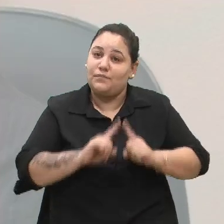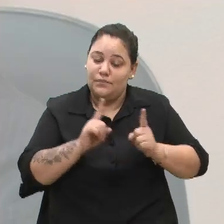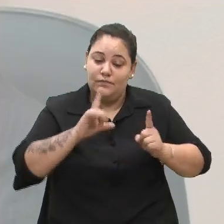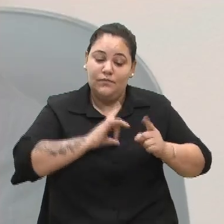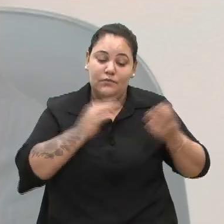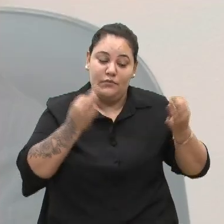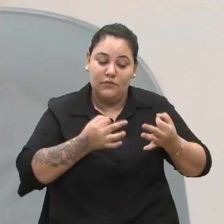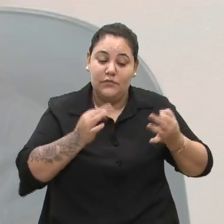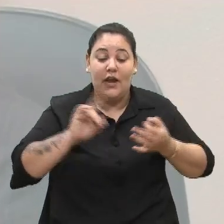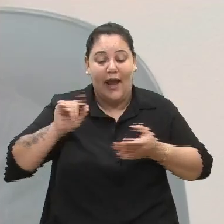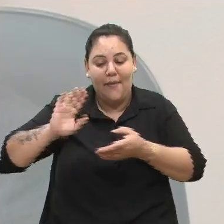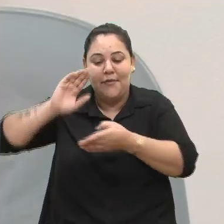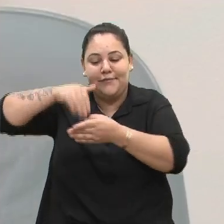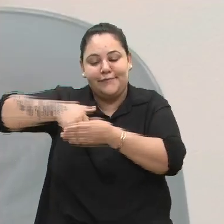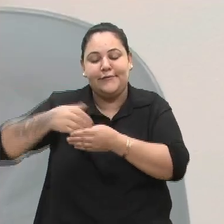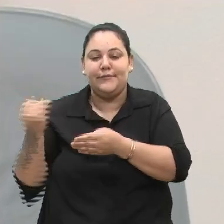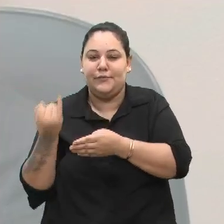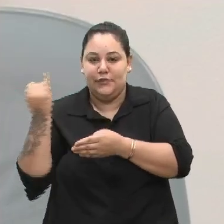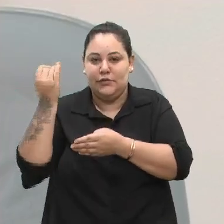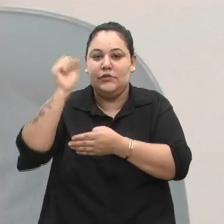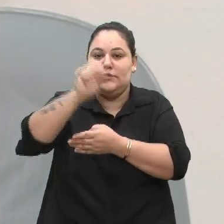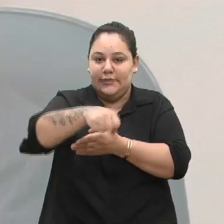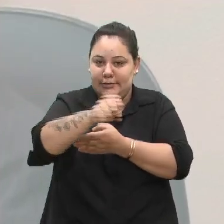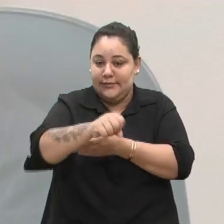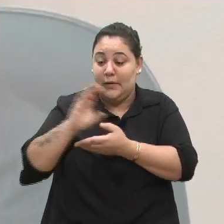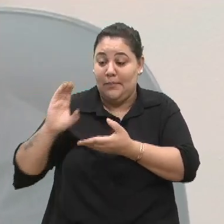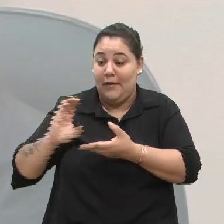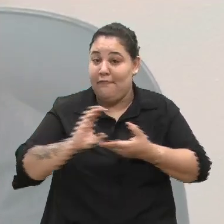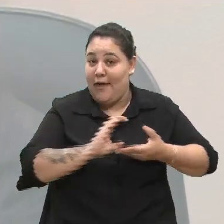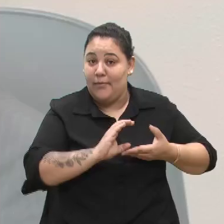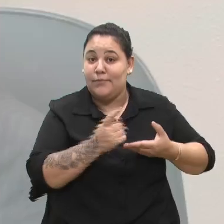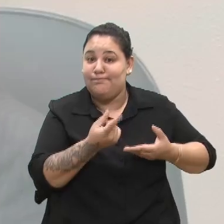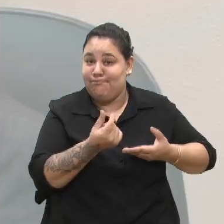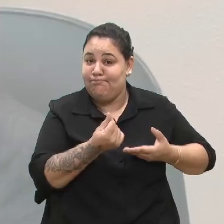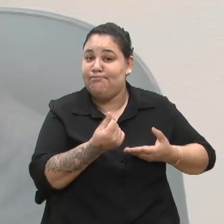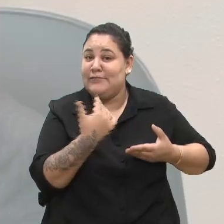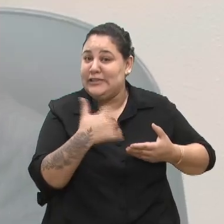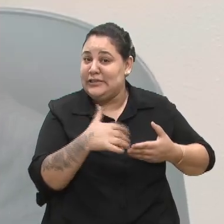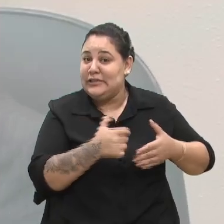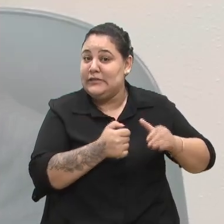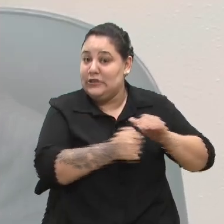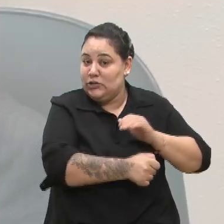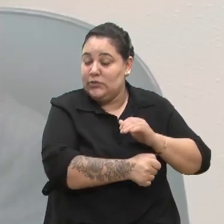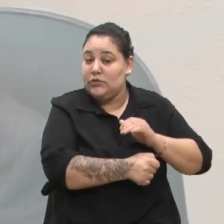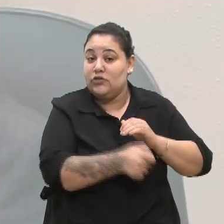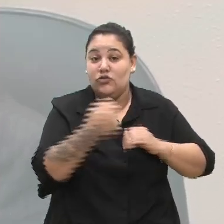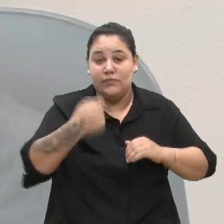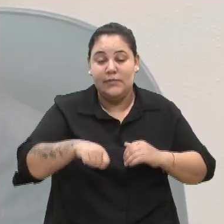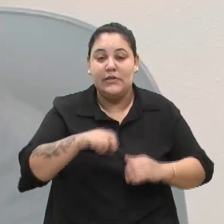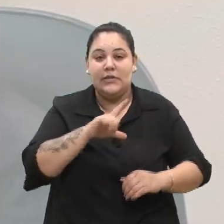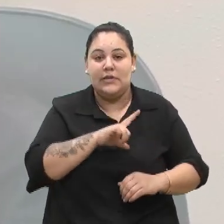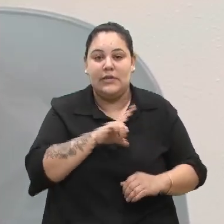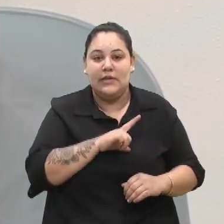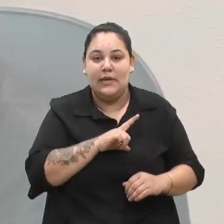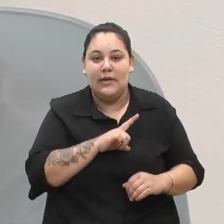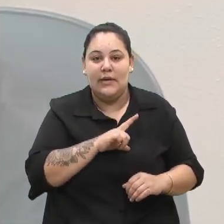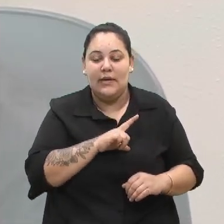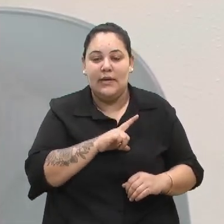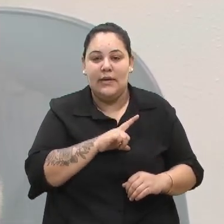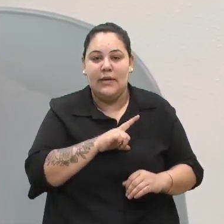uma votação importante, é um investimento e nós precisamos ter mais